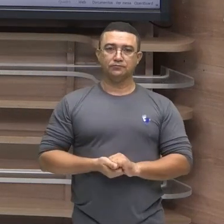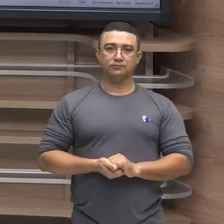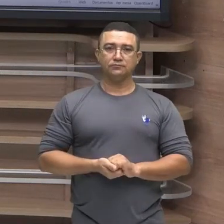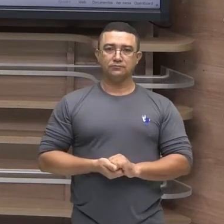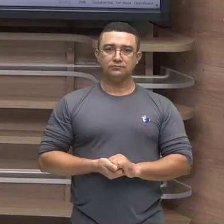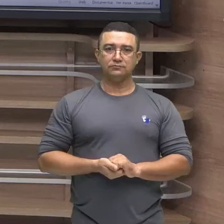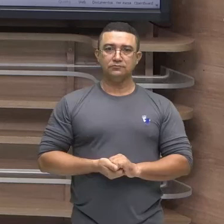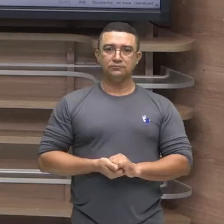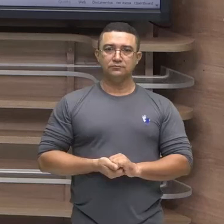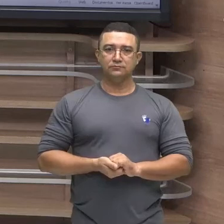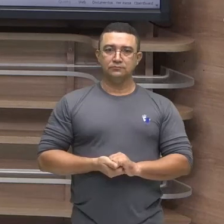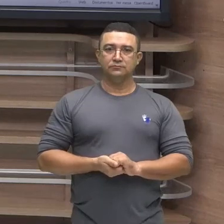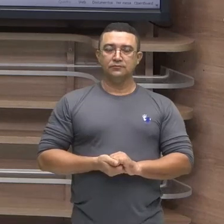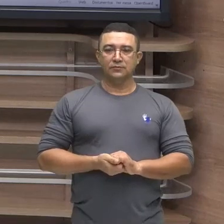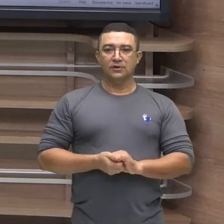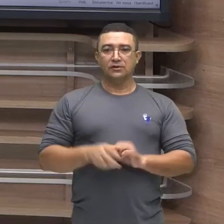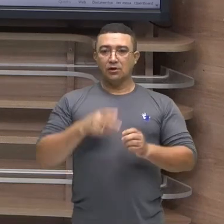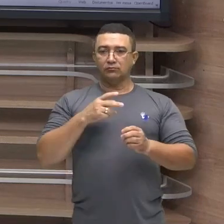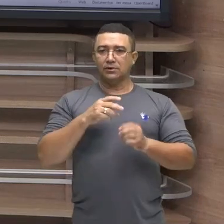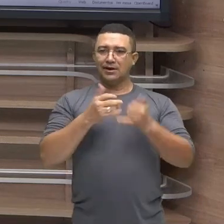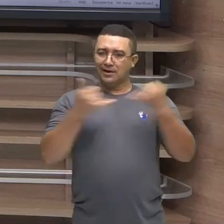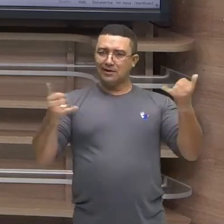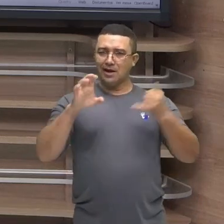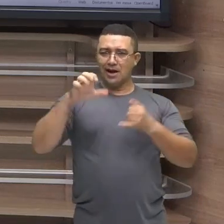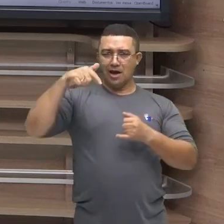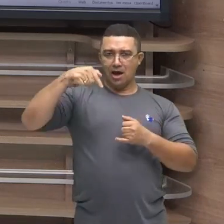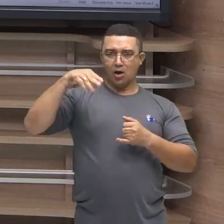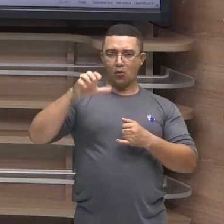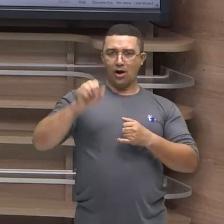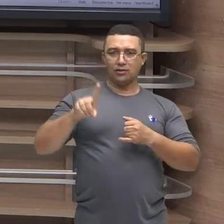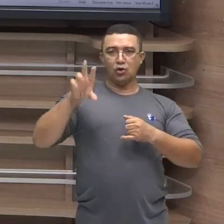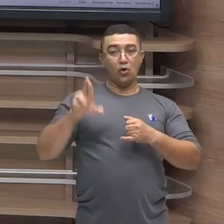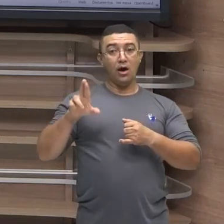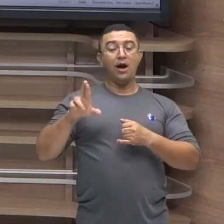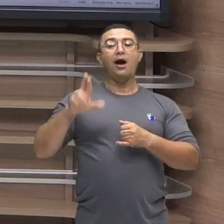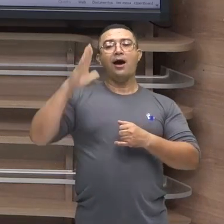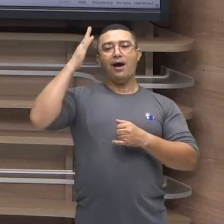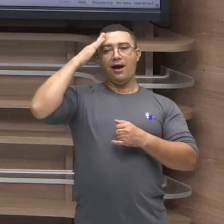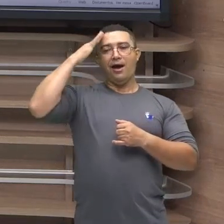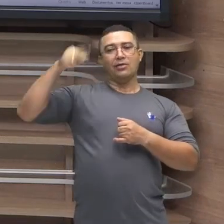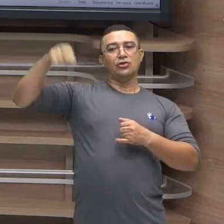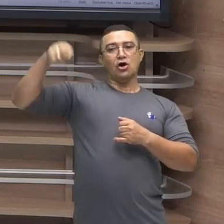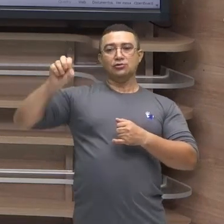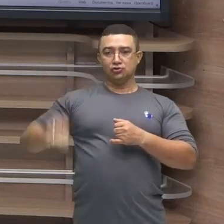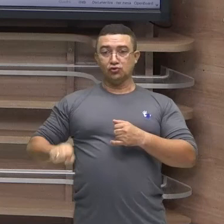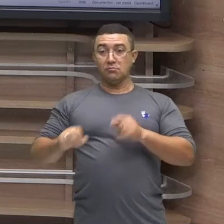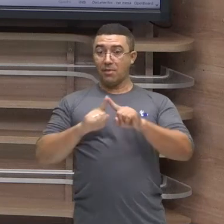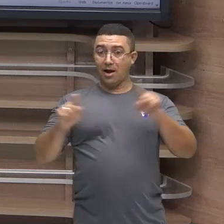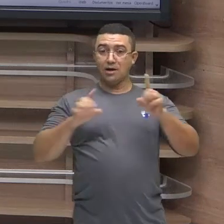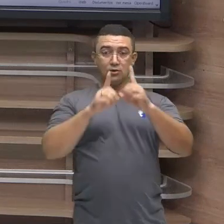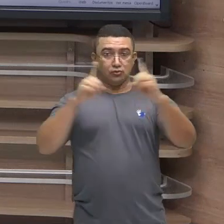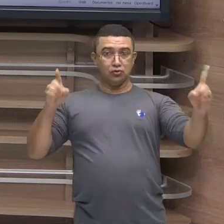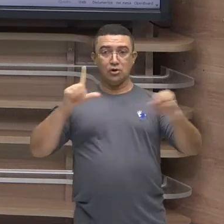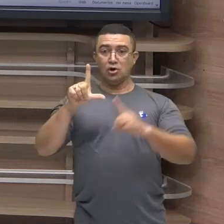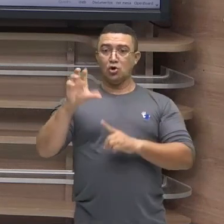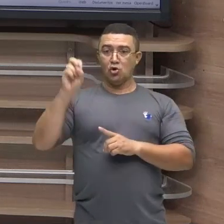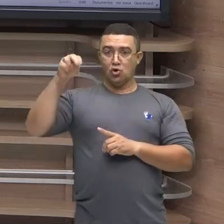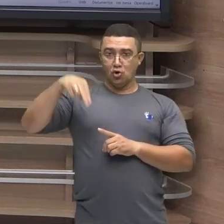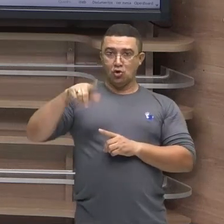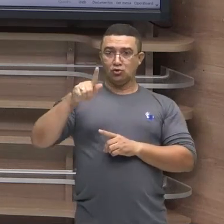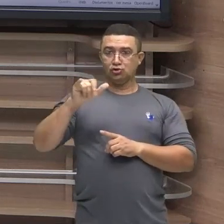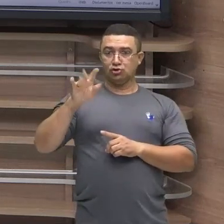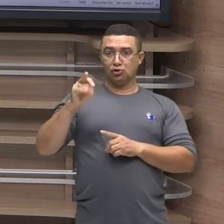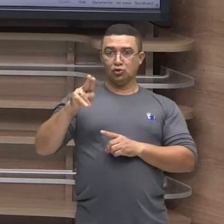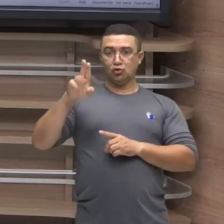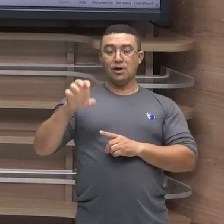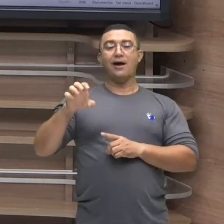falando aí ou do hemisfério norte ou do hemisfério sul. A longitude já vai ser aí hemisfério leste